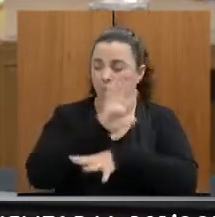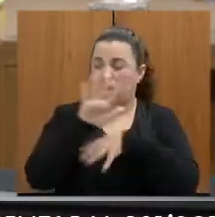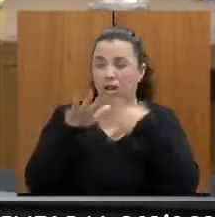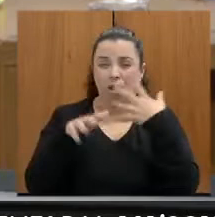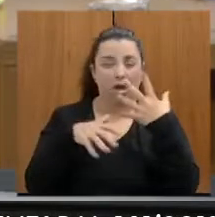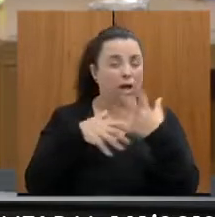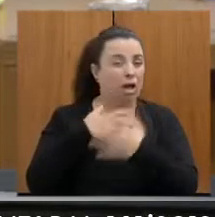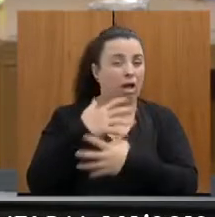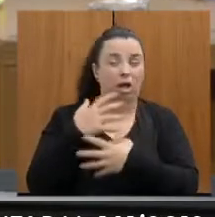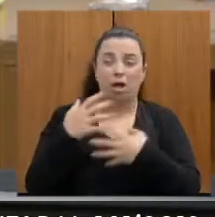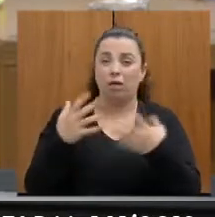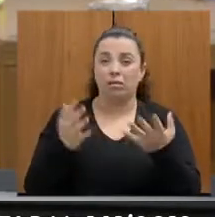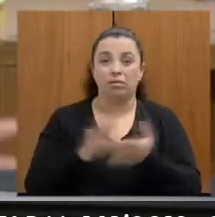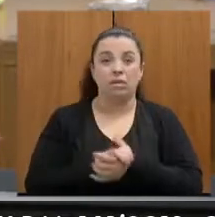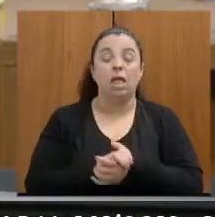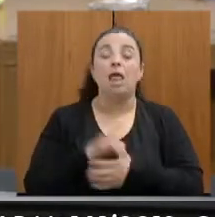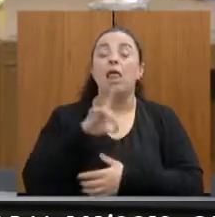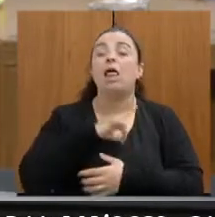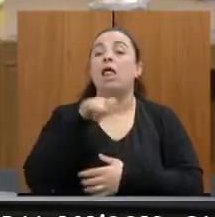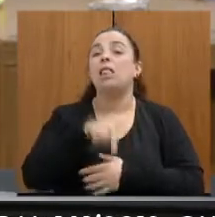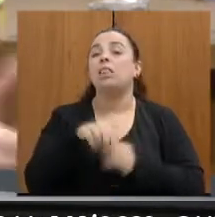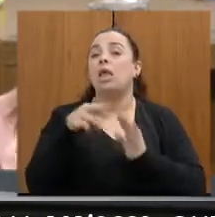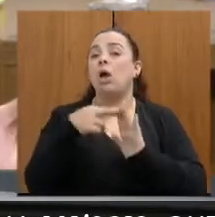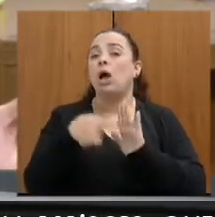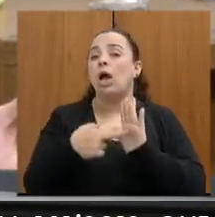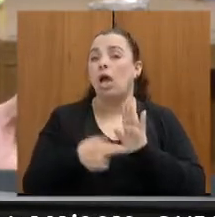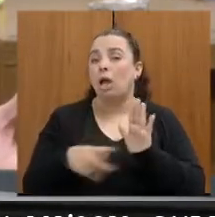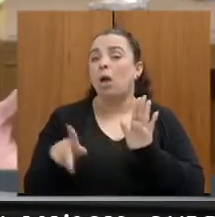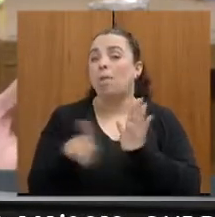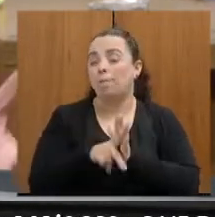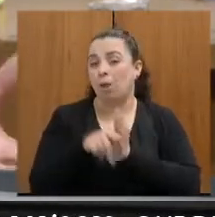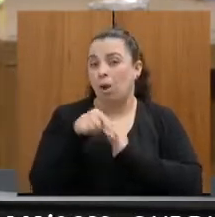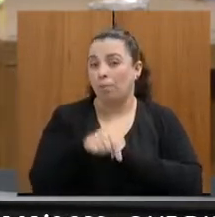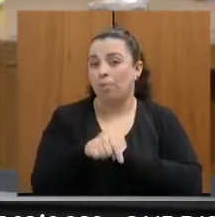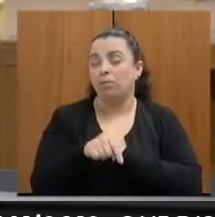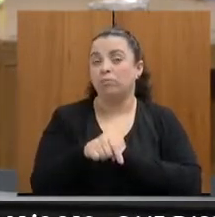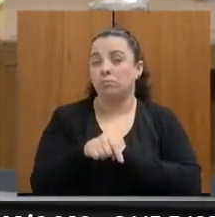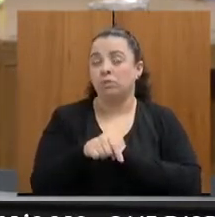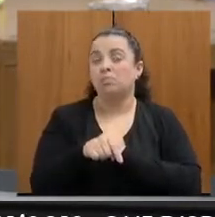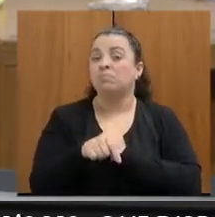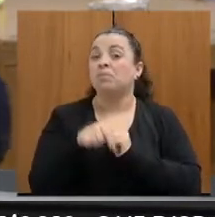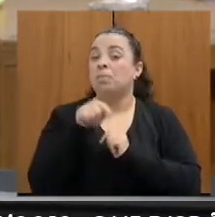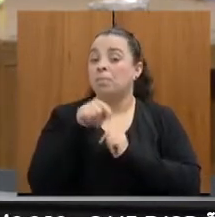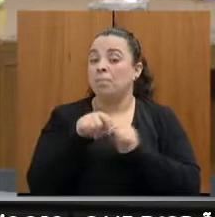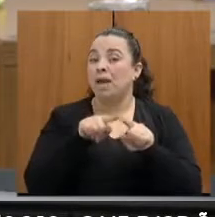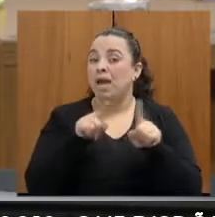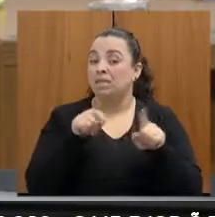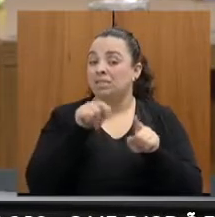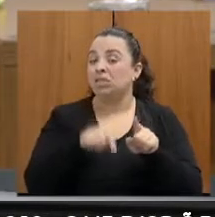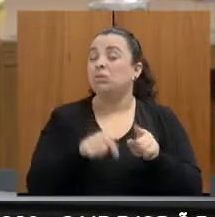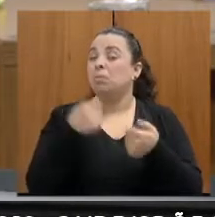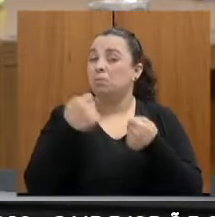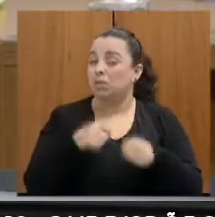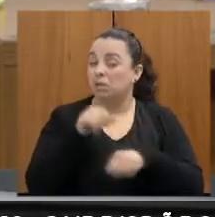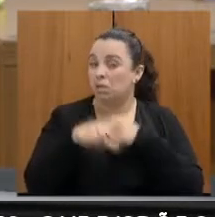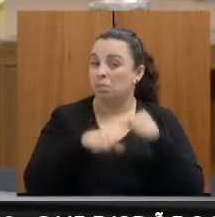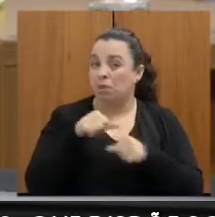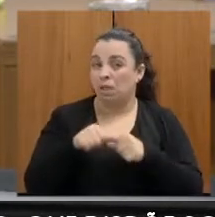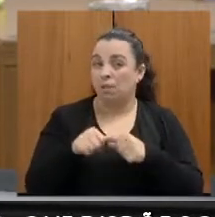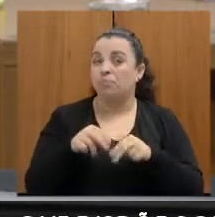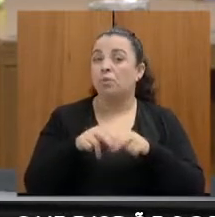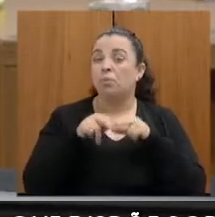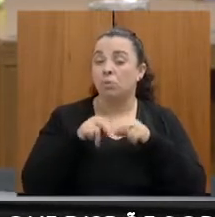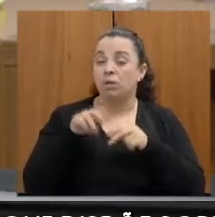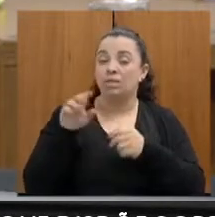da questão da regulação e os precisa ser mudado até porque as cidades que estão ali